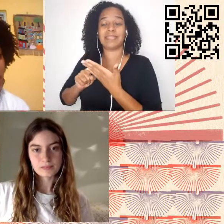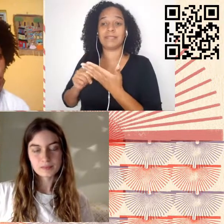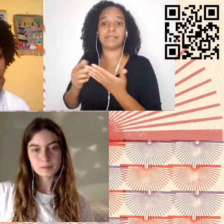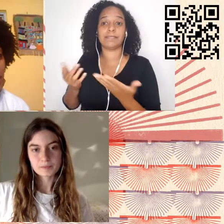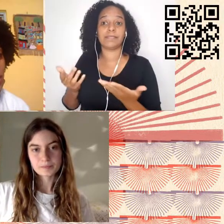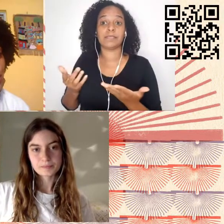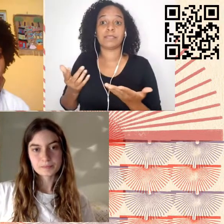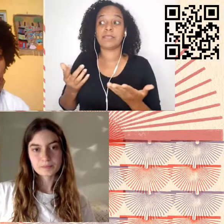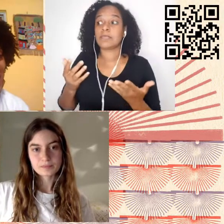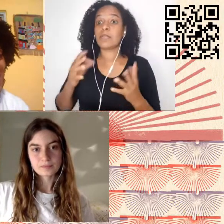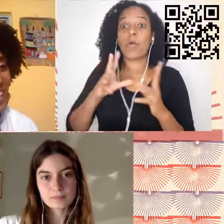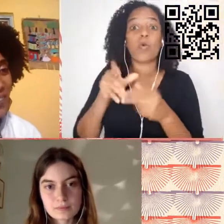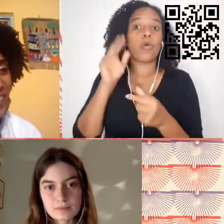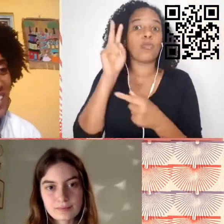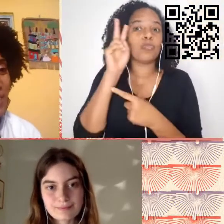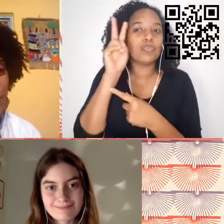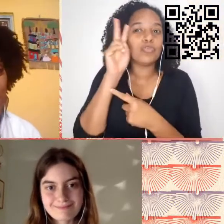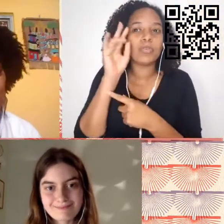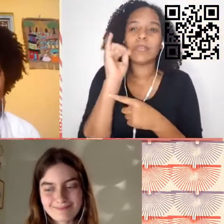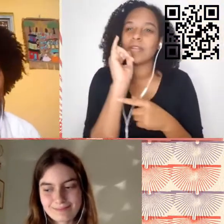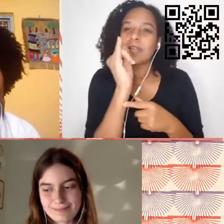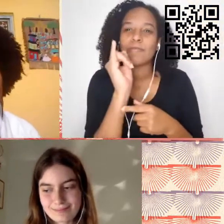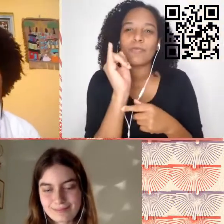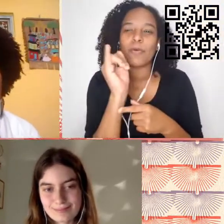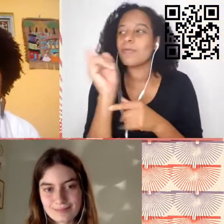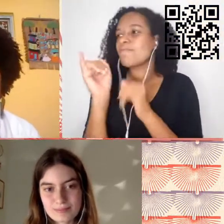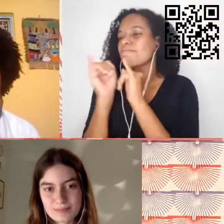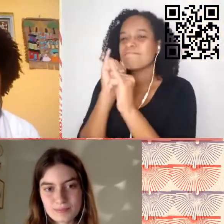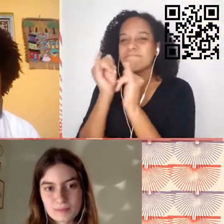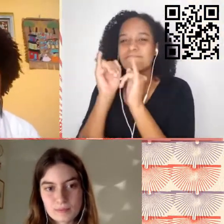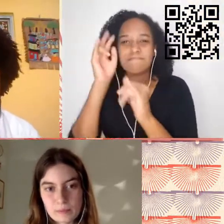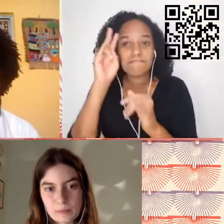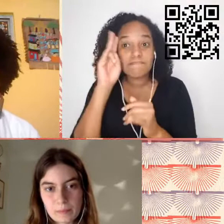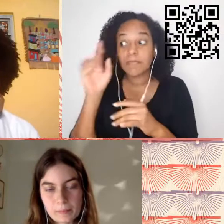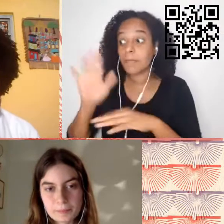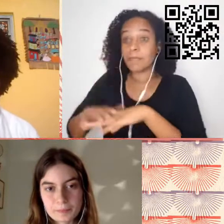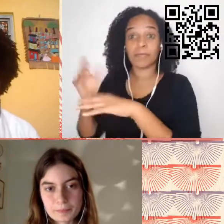o universo das histórias, da contação de história. Ela trouxe aí elementos